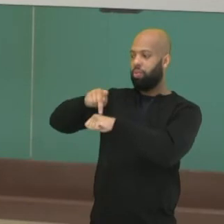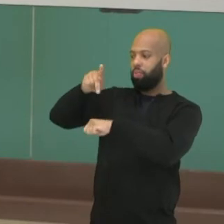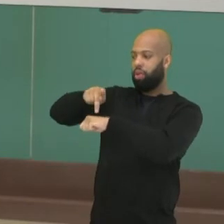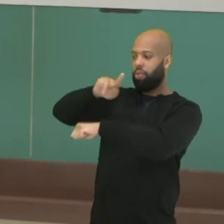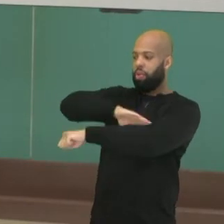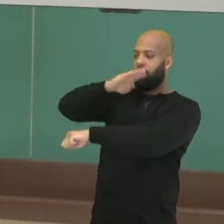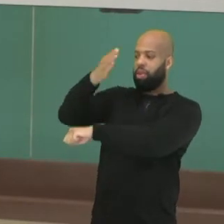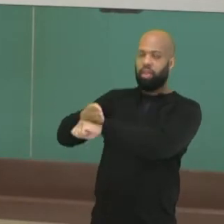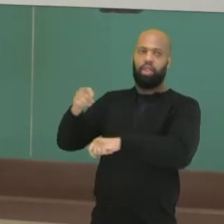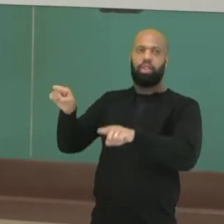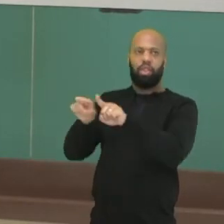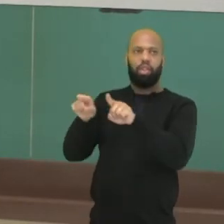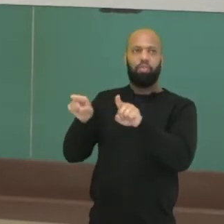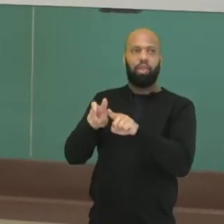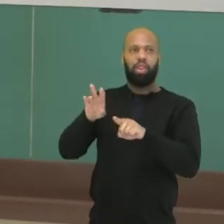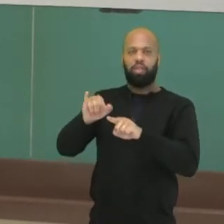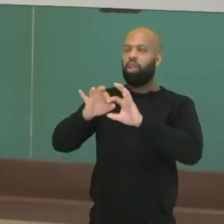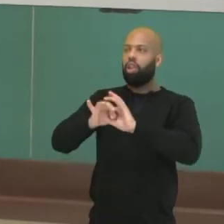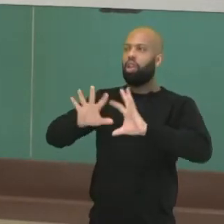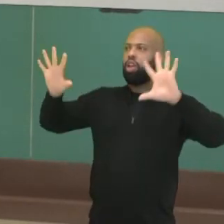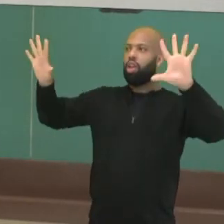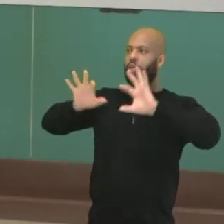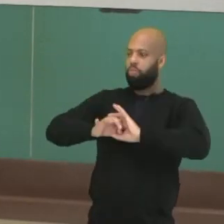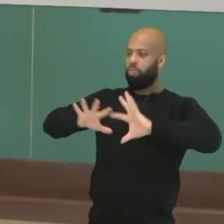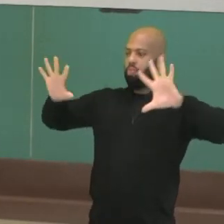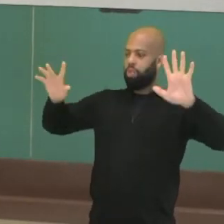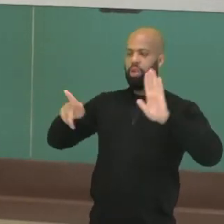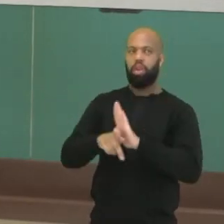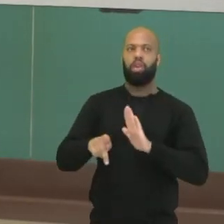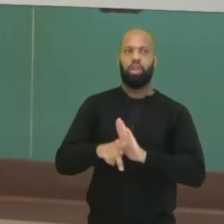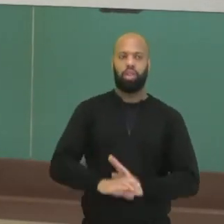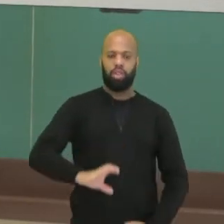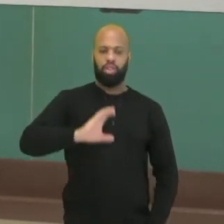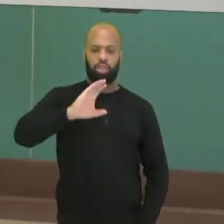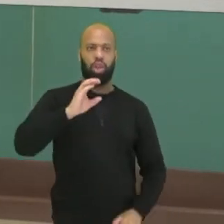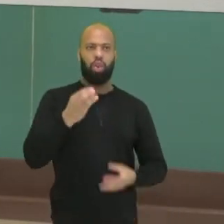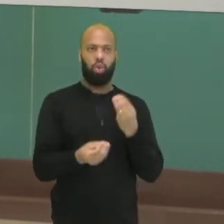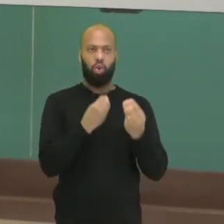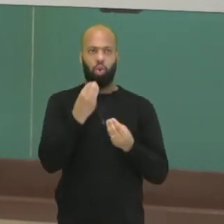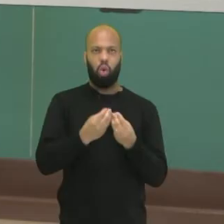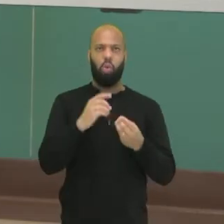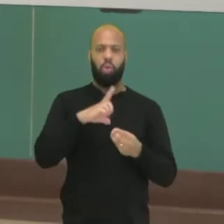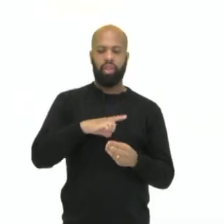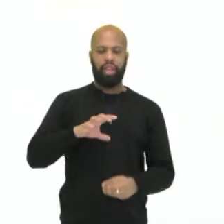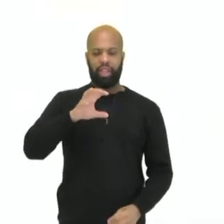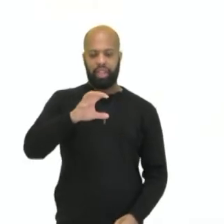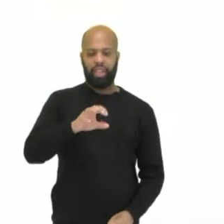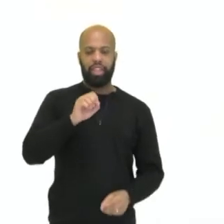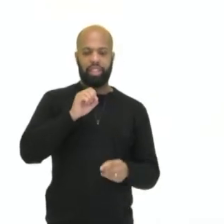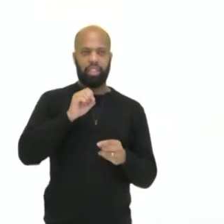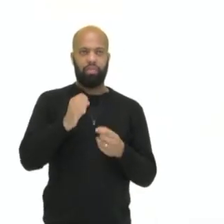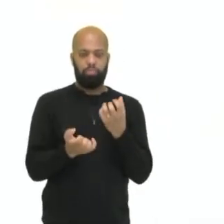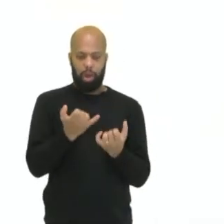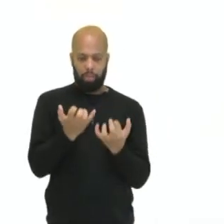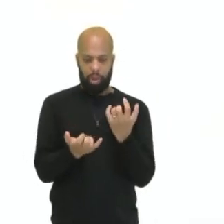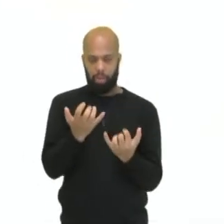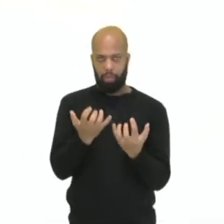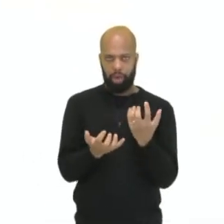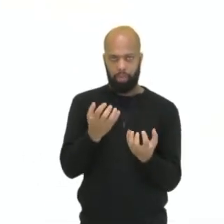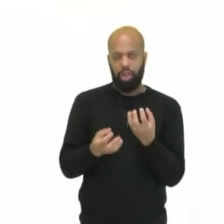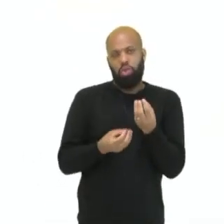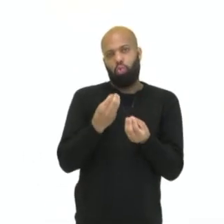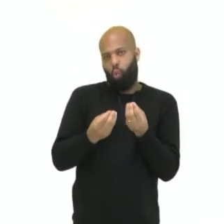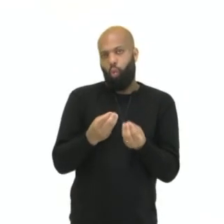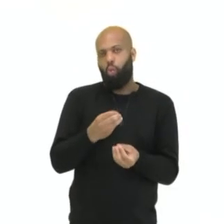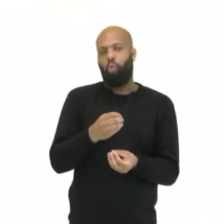liberação desse carbono, né, através da queima desses combustíveis, né, de animais e